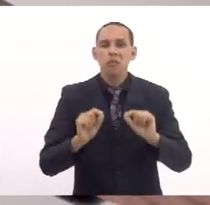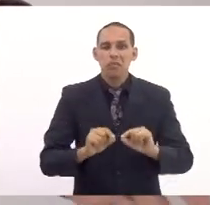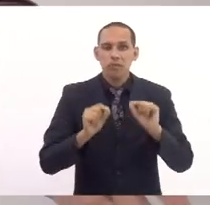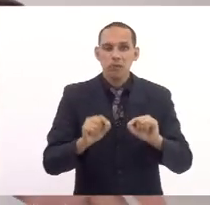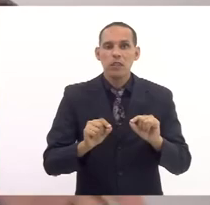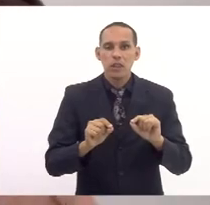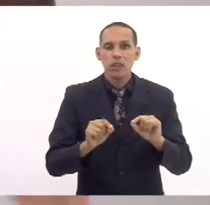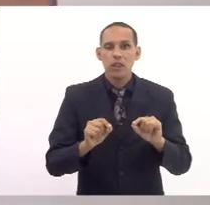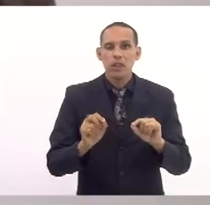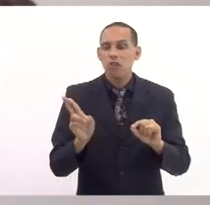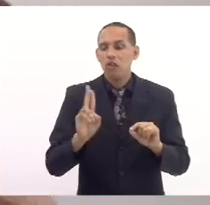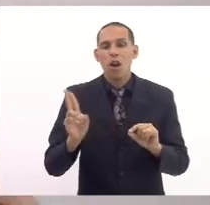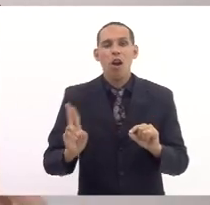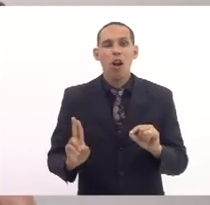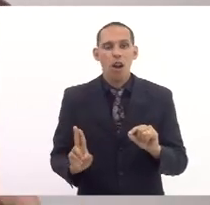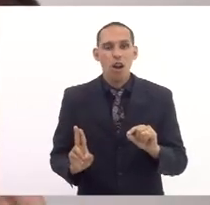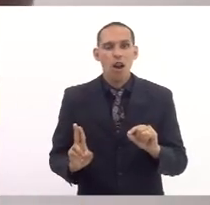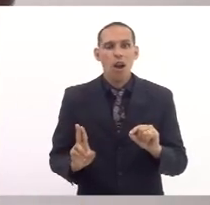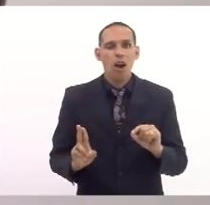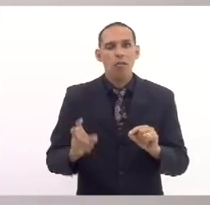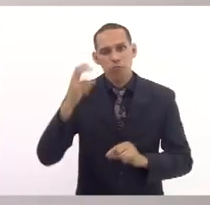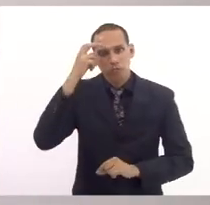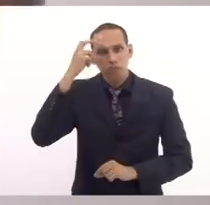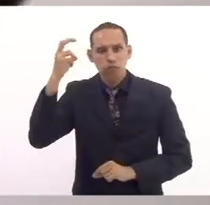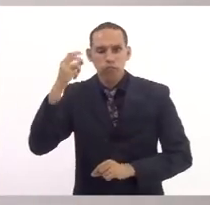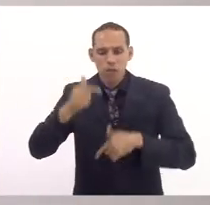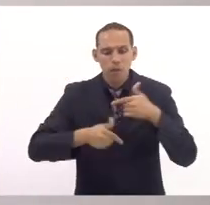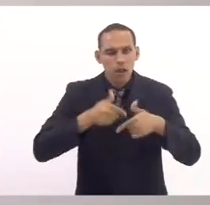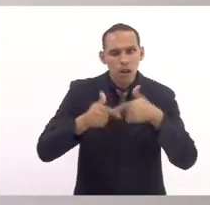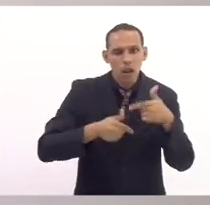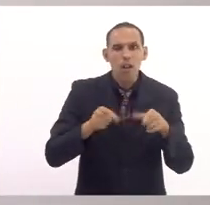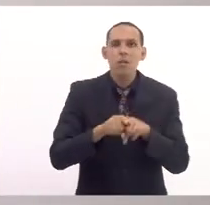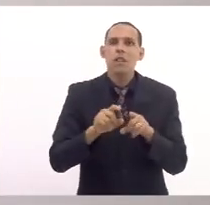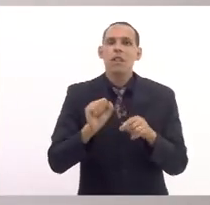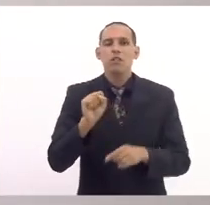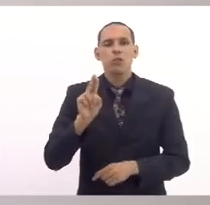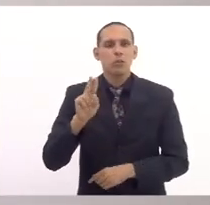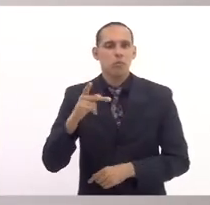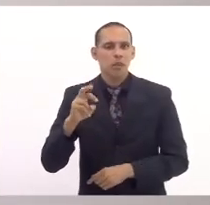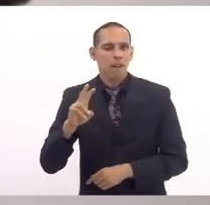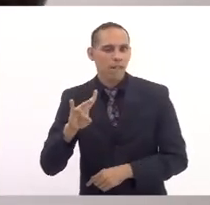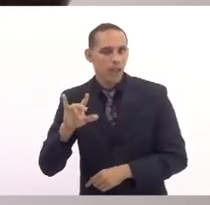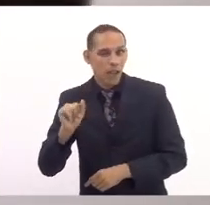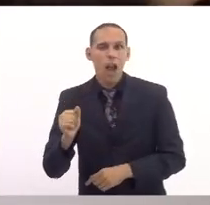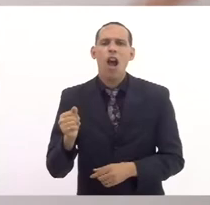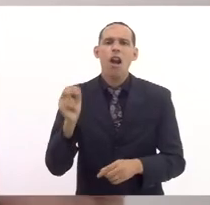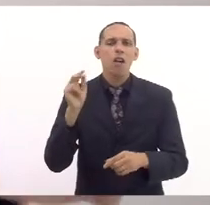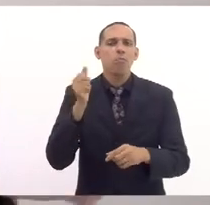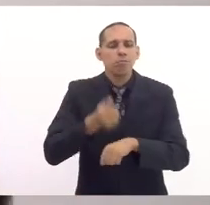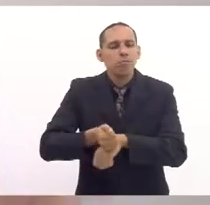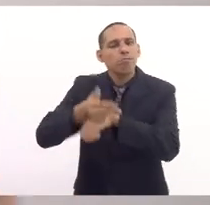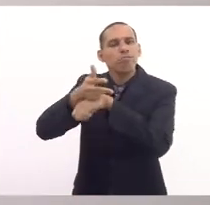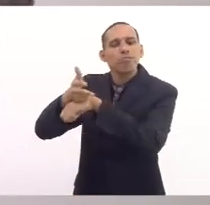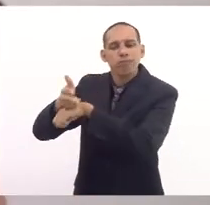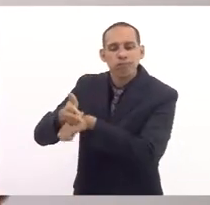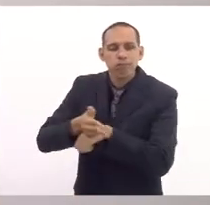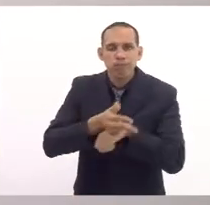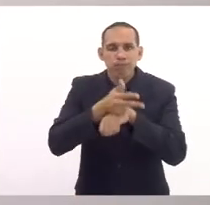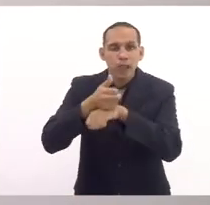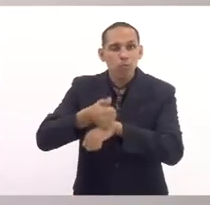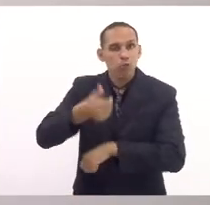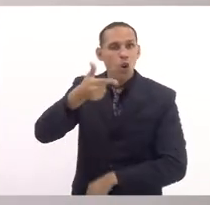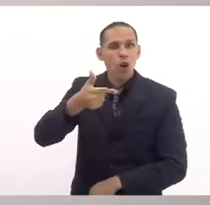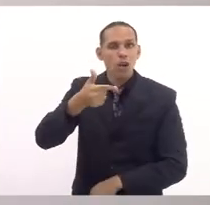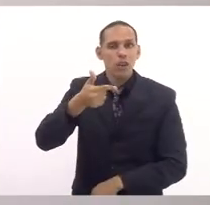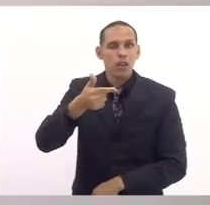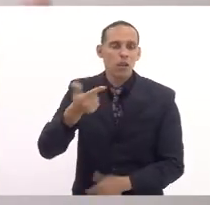homens, né, com serviço de inteligência, a Supervia colocando as câmeras de monitoramento nessas 12 estações, um efetivo